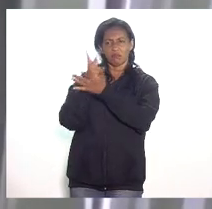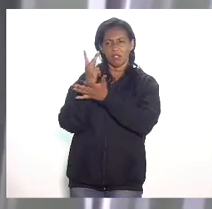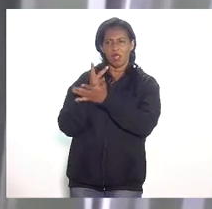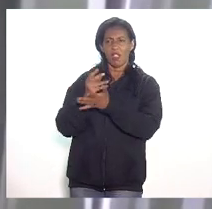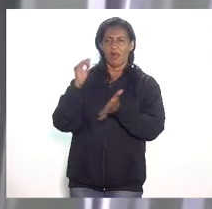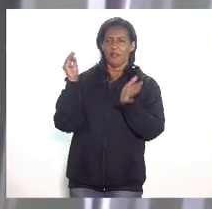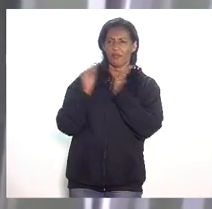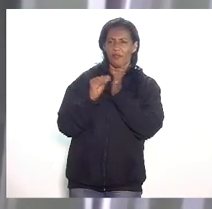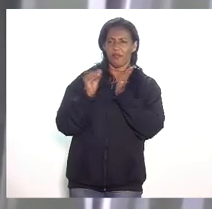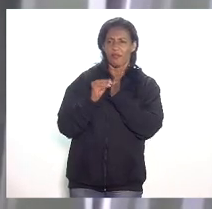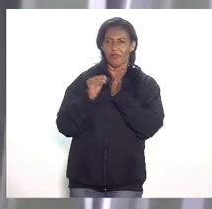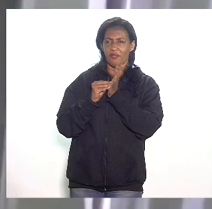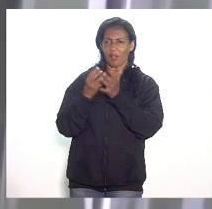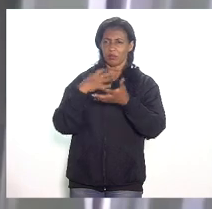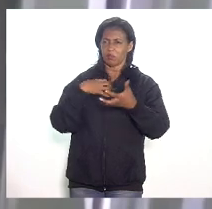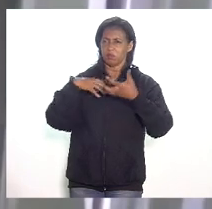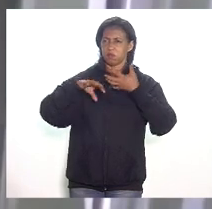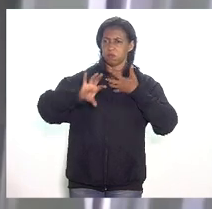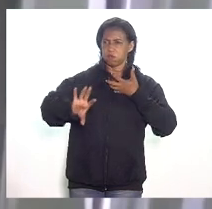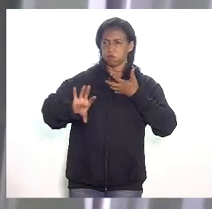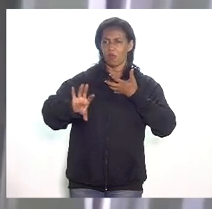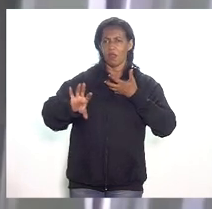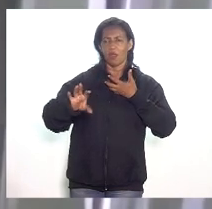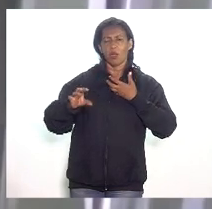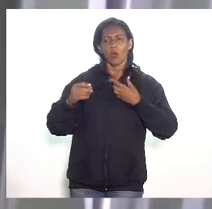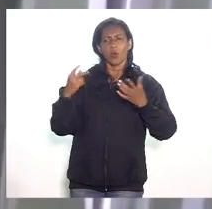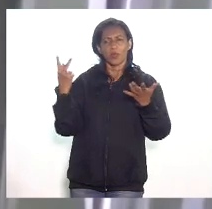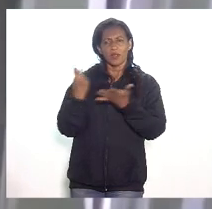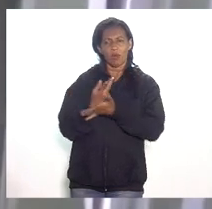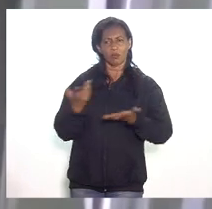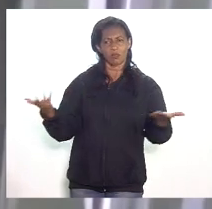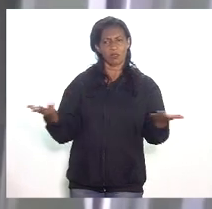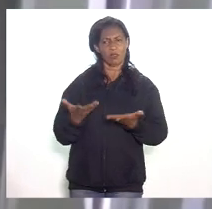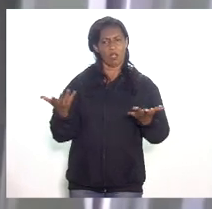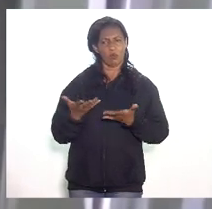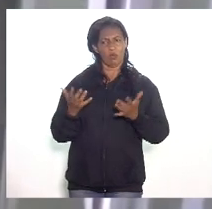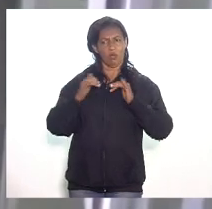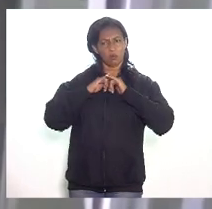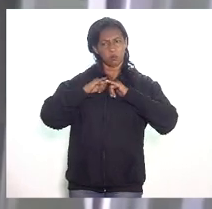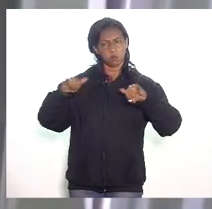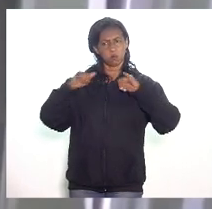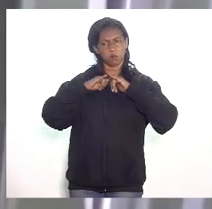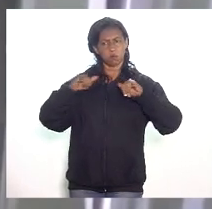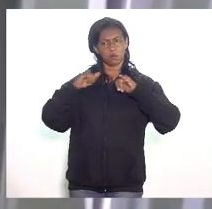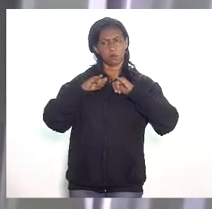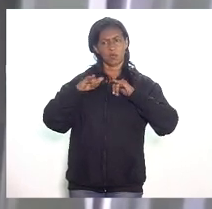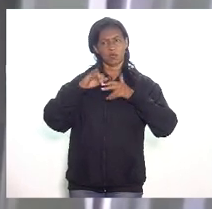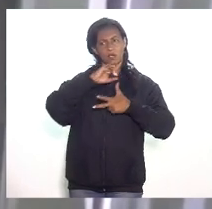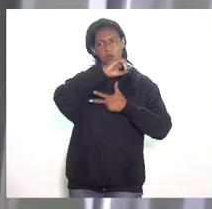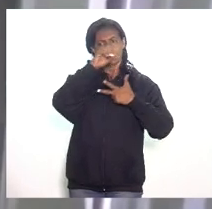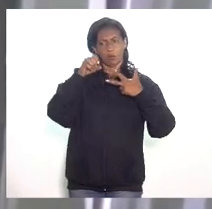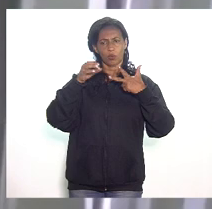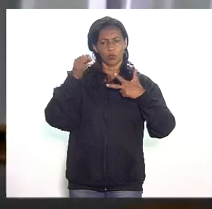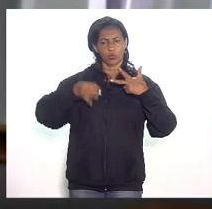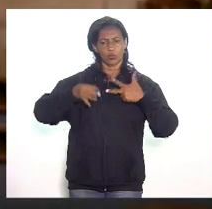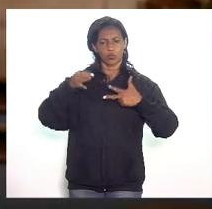falta de sintonia com o momento que nós estamos vivendo que representa essa mensagem do Poder Judiciário. Era só isso, André.